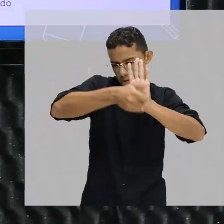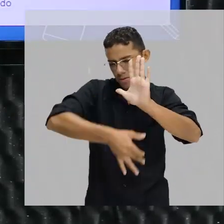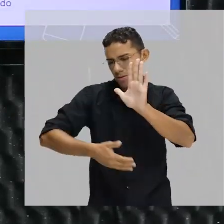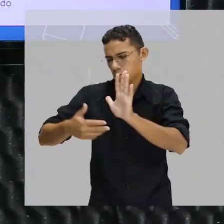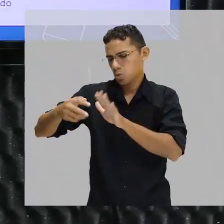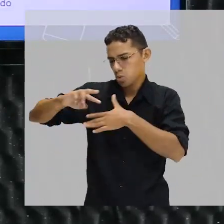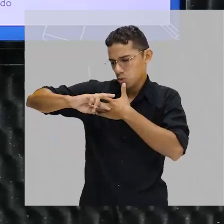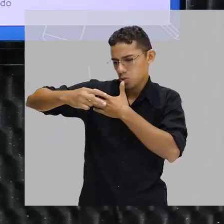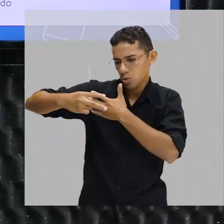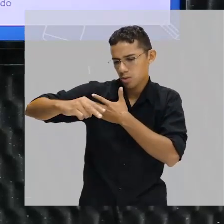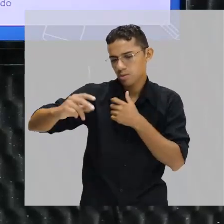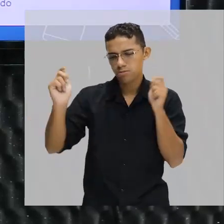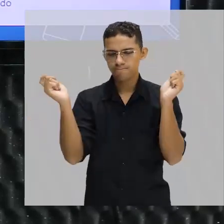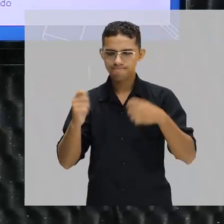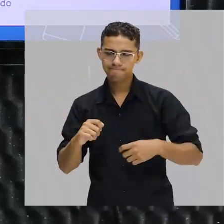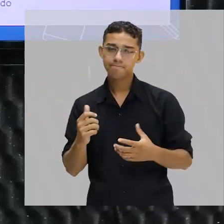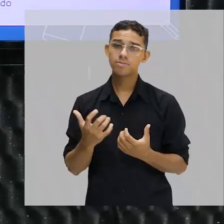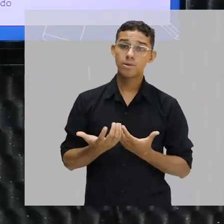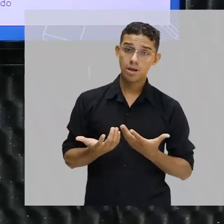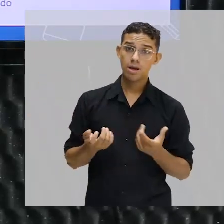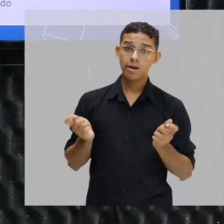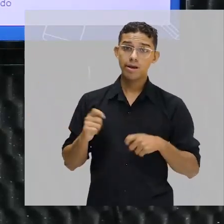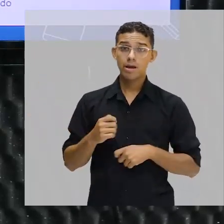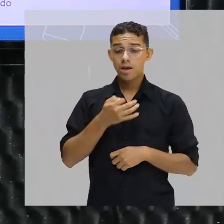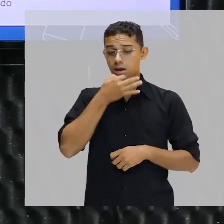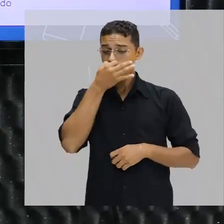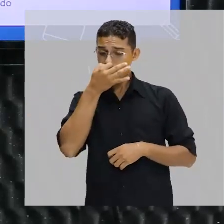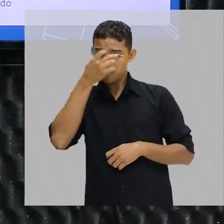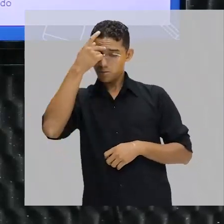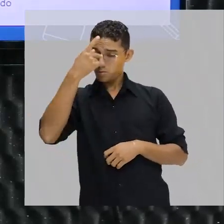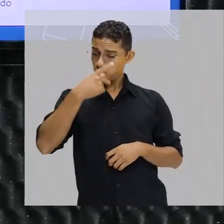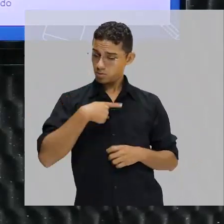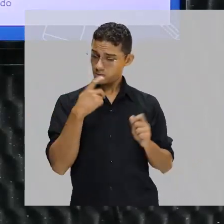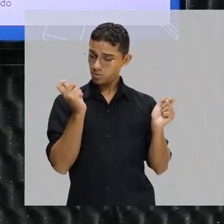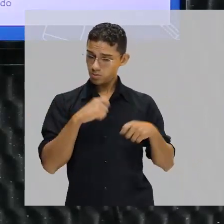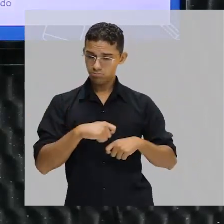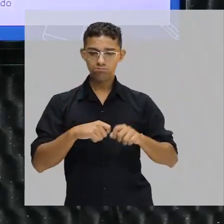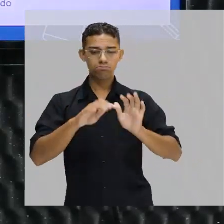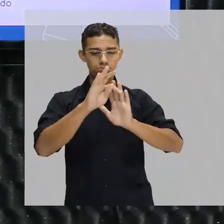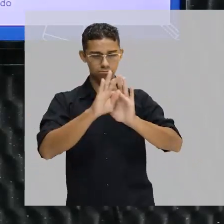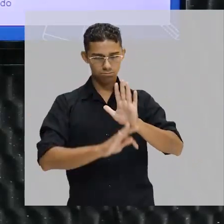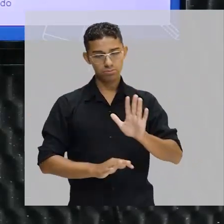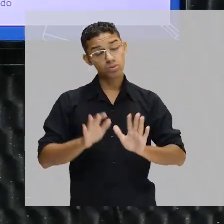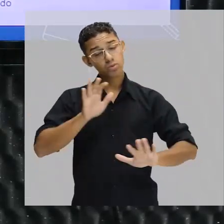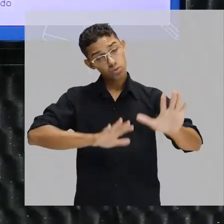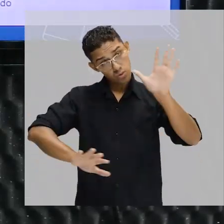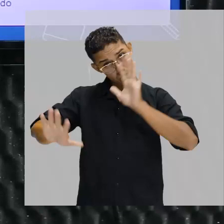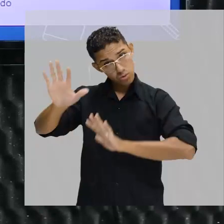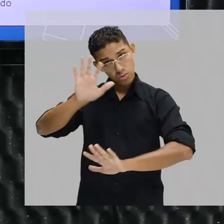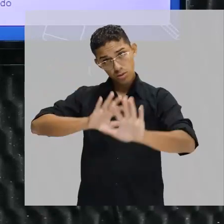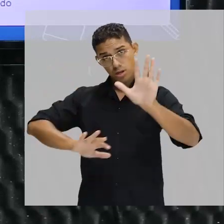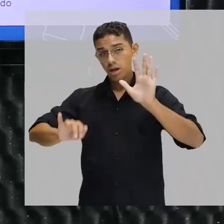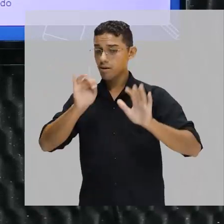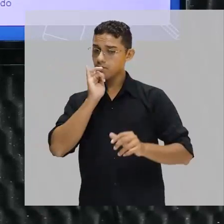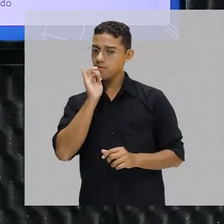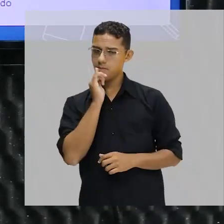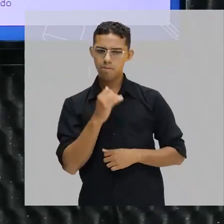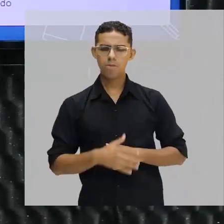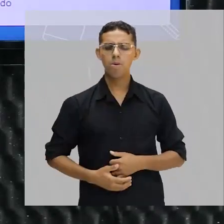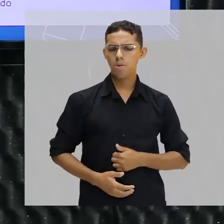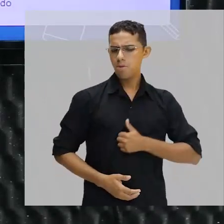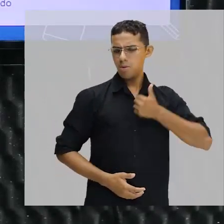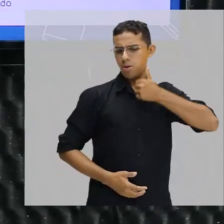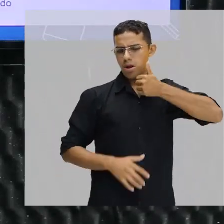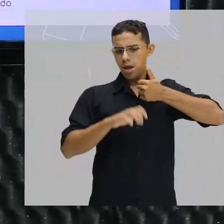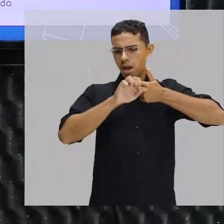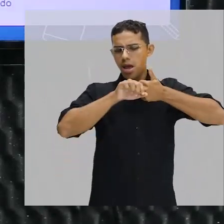né? Querendo ou não, a gente vai sempre colocar o nosso ponto de vista no texto. Muito cuidado com isso, para não colocar de uma forma